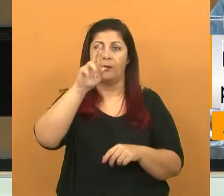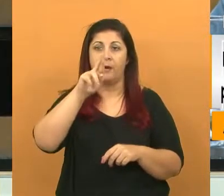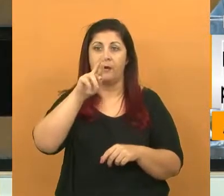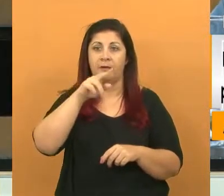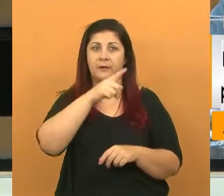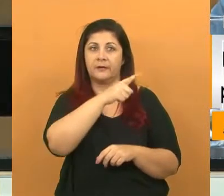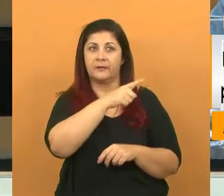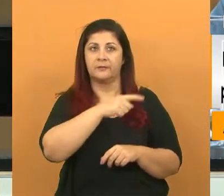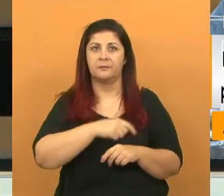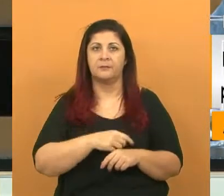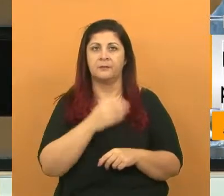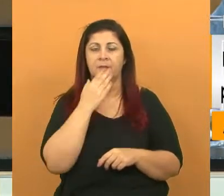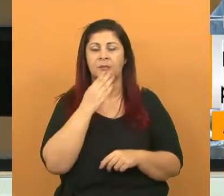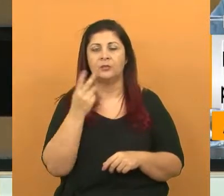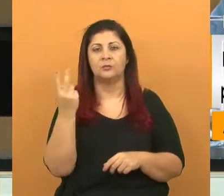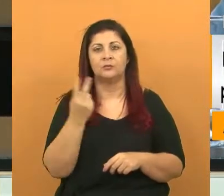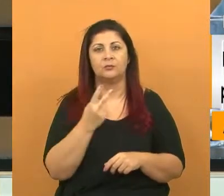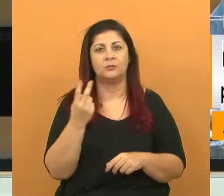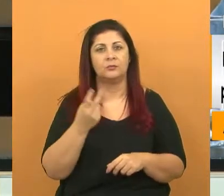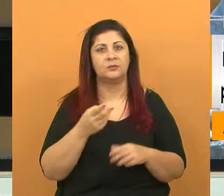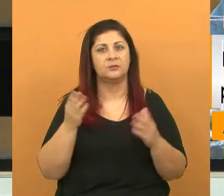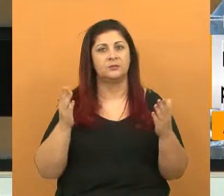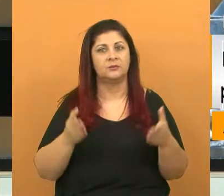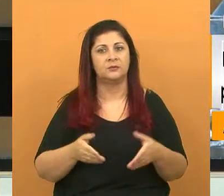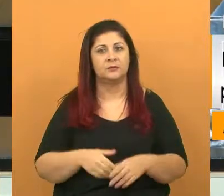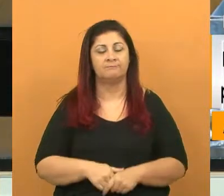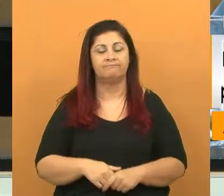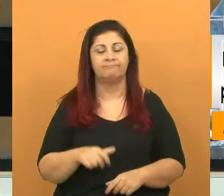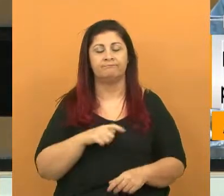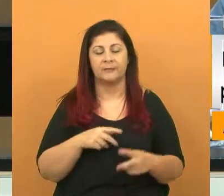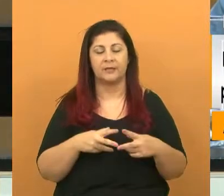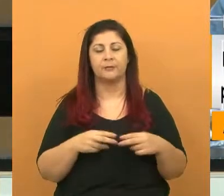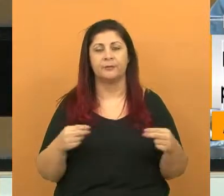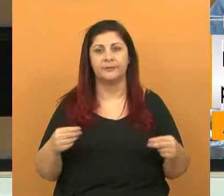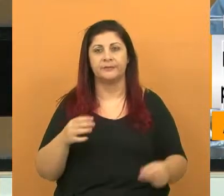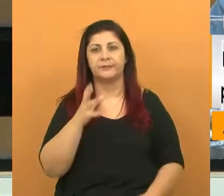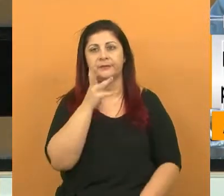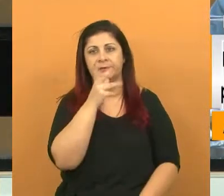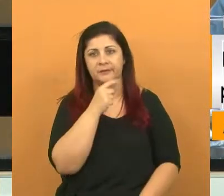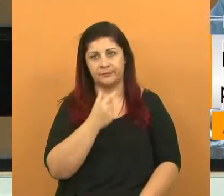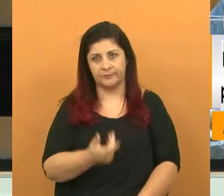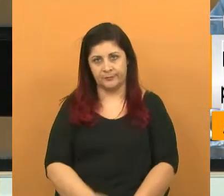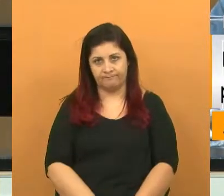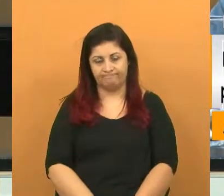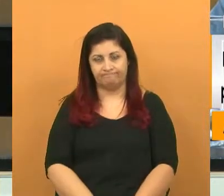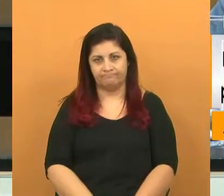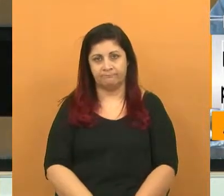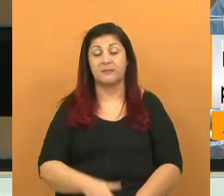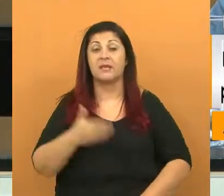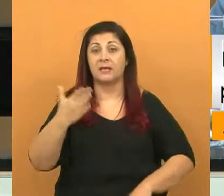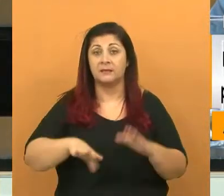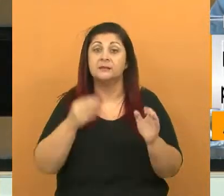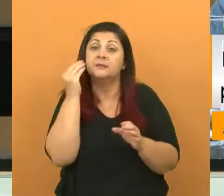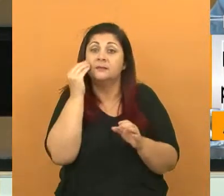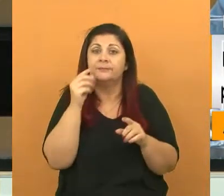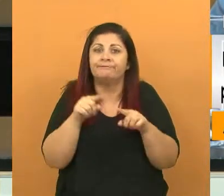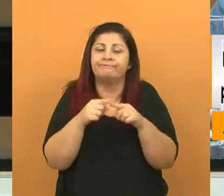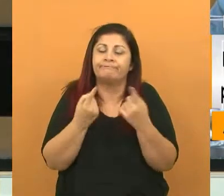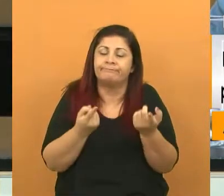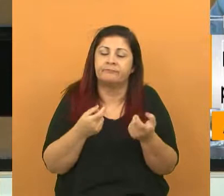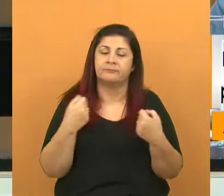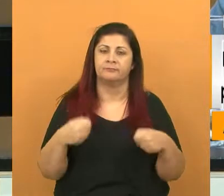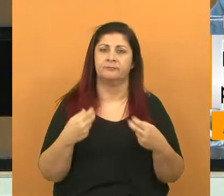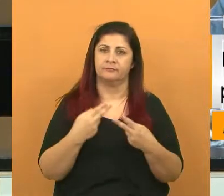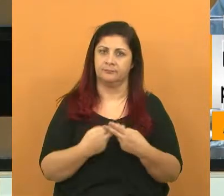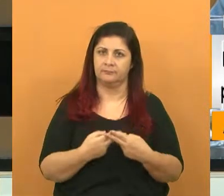ar-condicionado, fizemos duas licitações, então as coisas não se resolvem por falta de iniciativa.